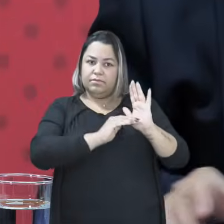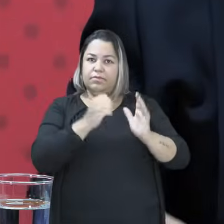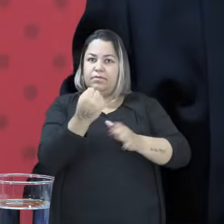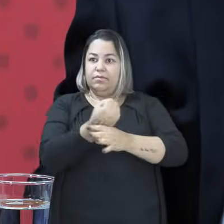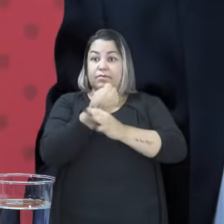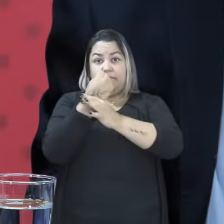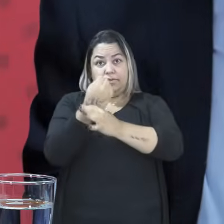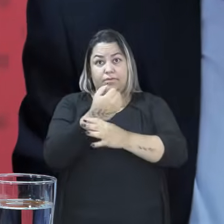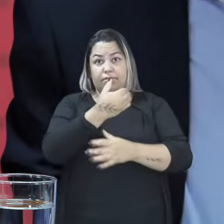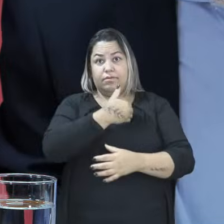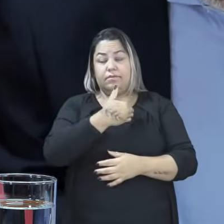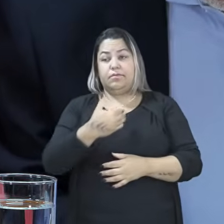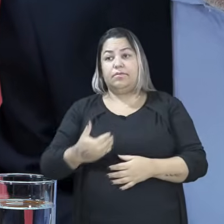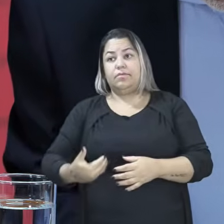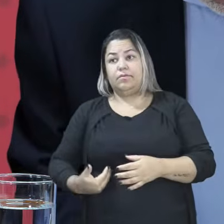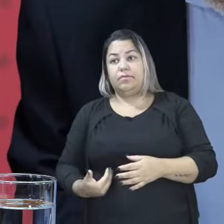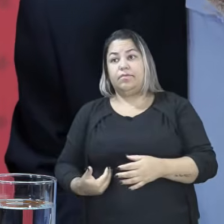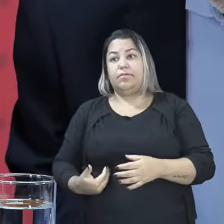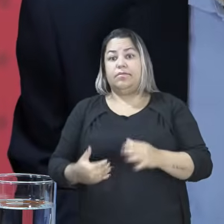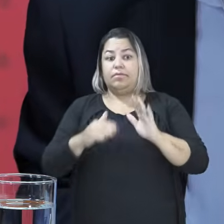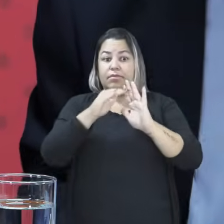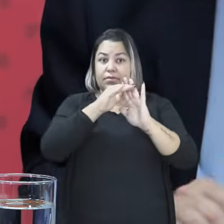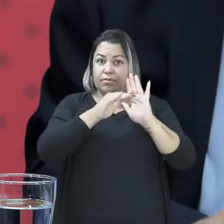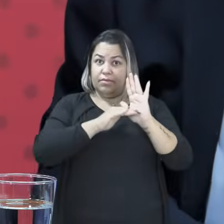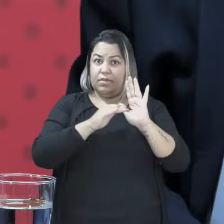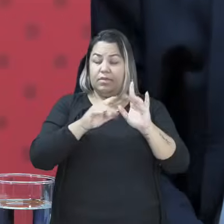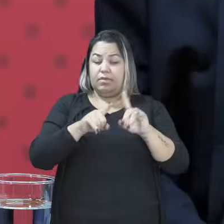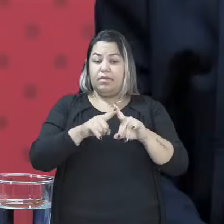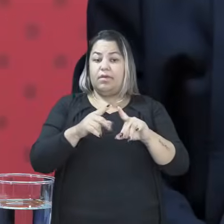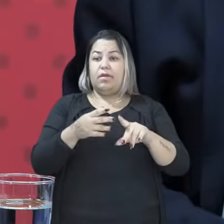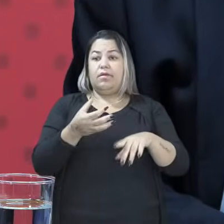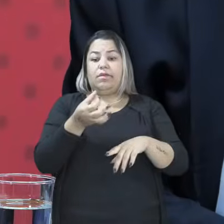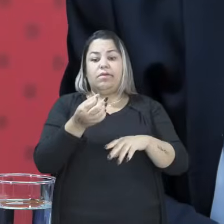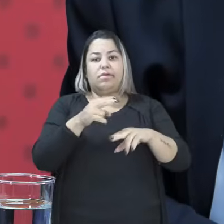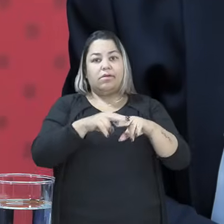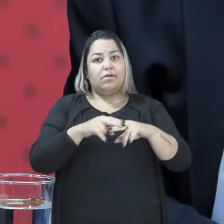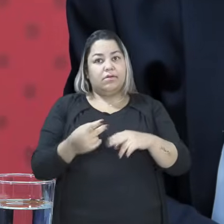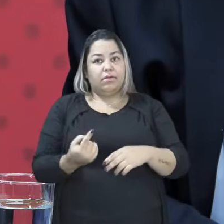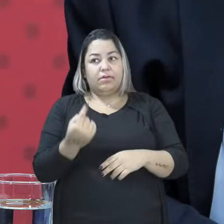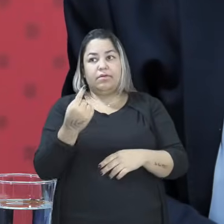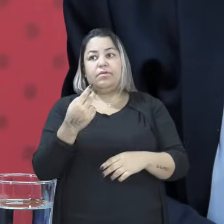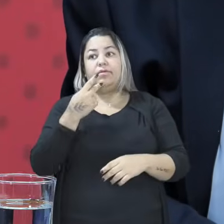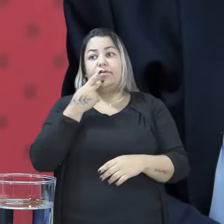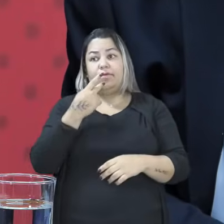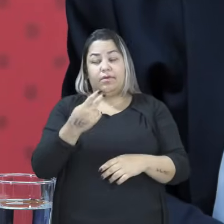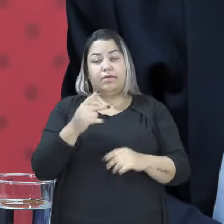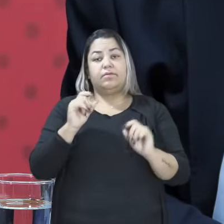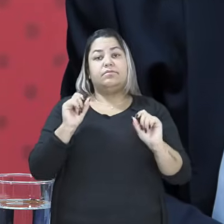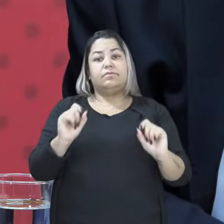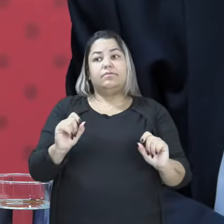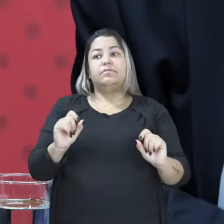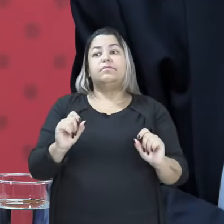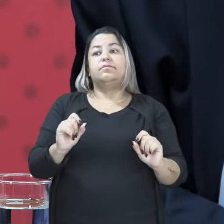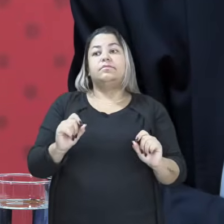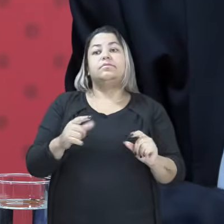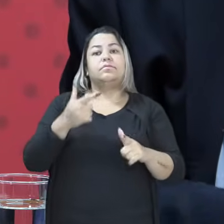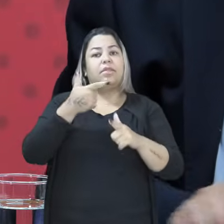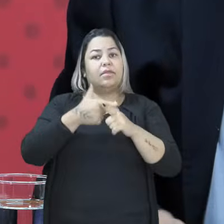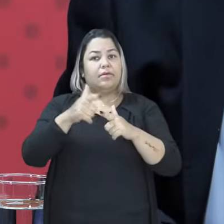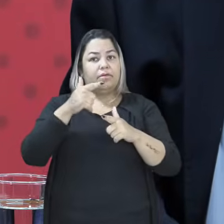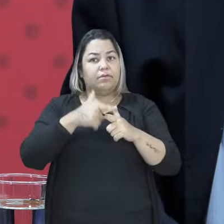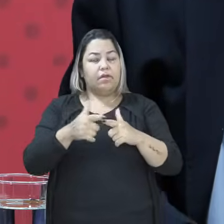pública. A escala 6x1, eu falei agora há pouco, certamente, do maior problema